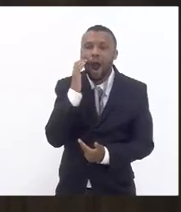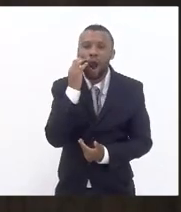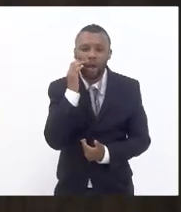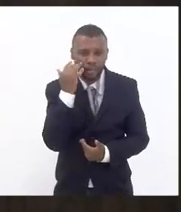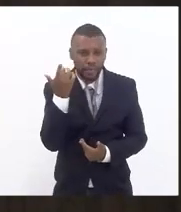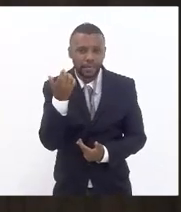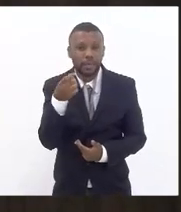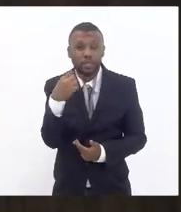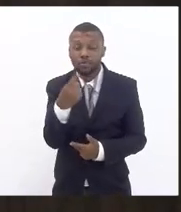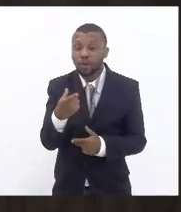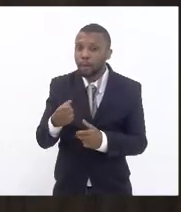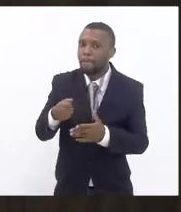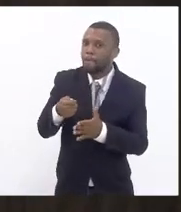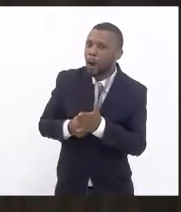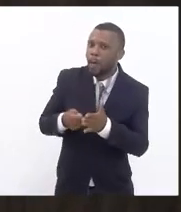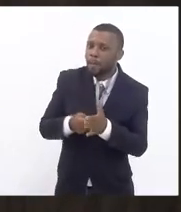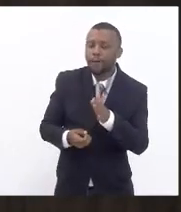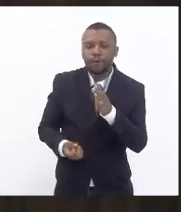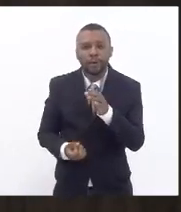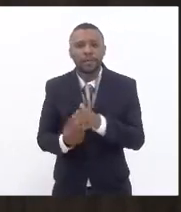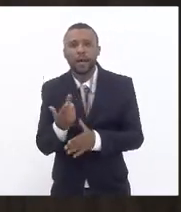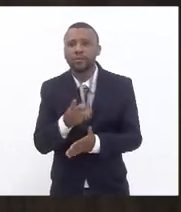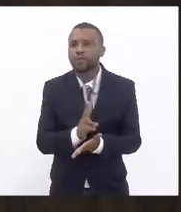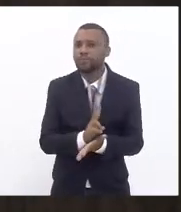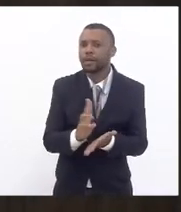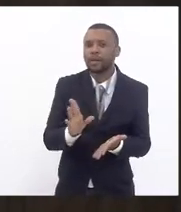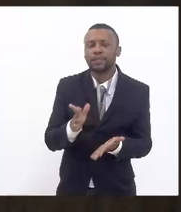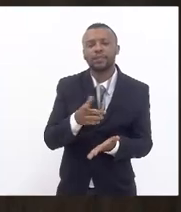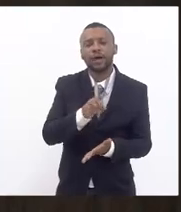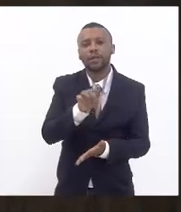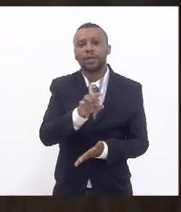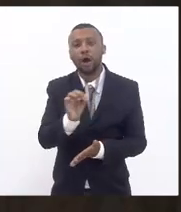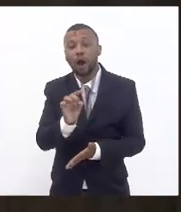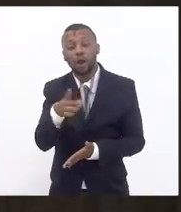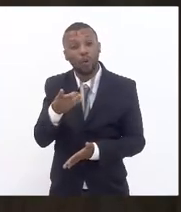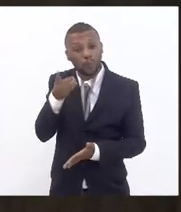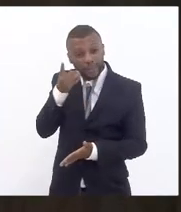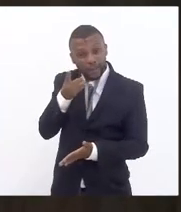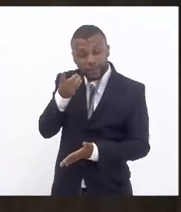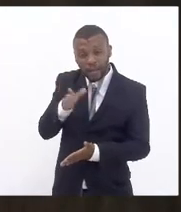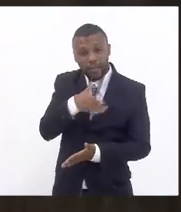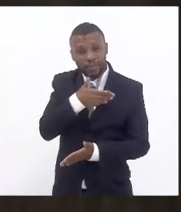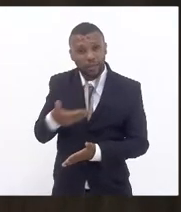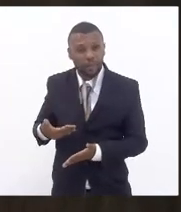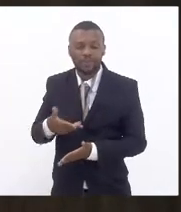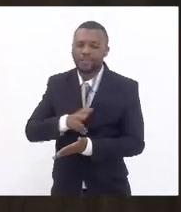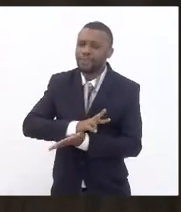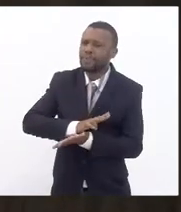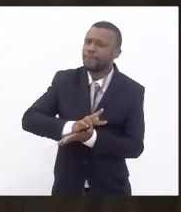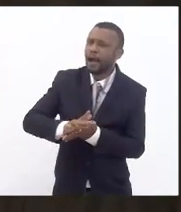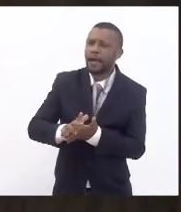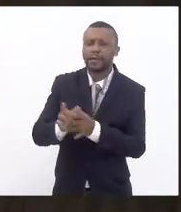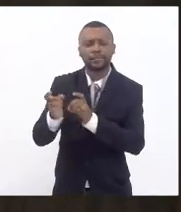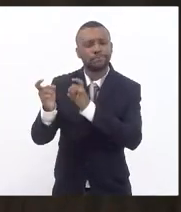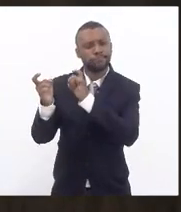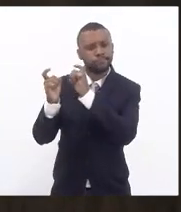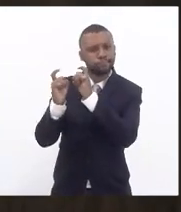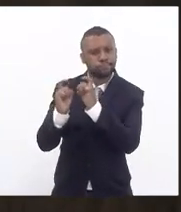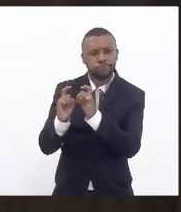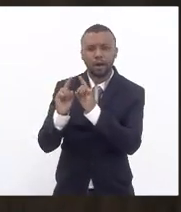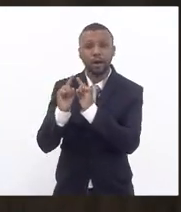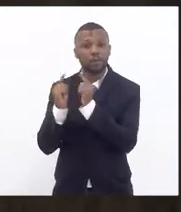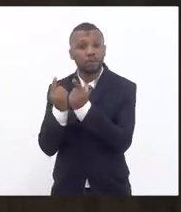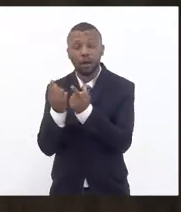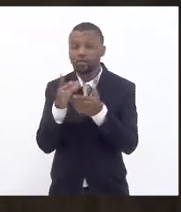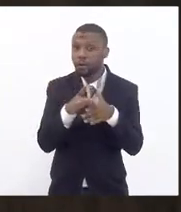Universidade da Zona Oeste. E eu, como deputado estadual da região, com diversas reuniões, com diversas lideranças da região